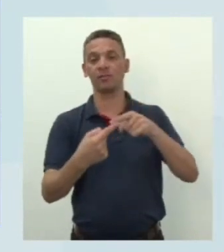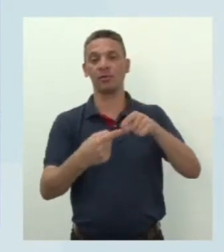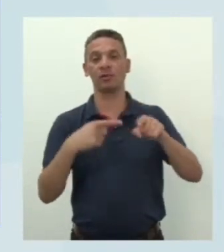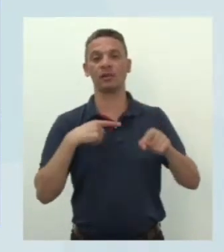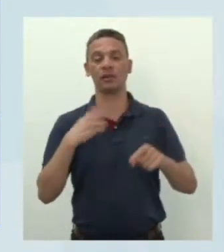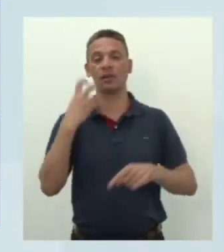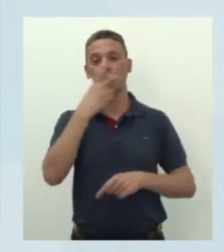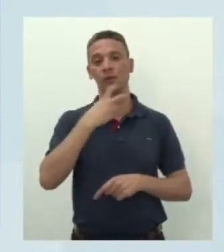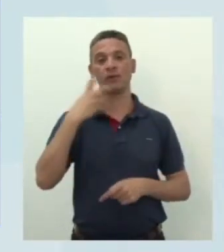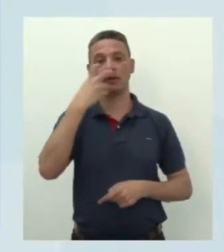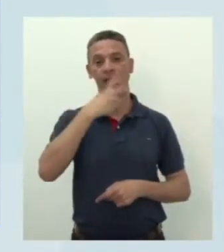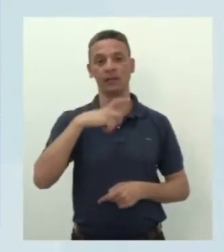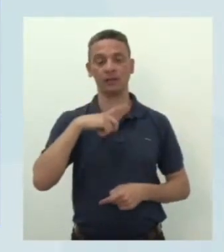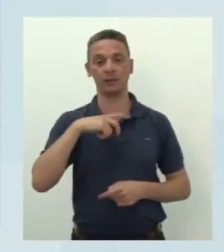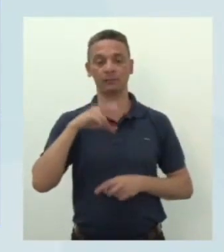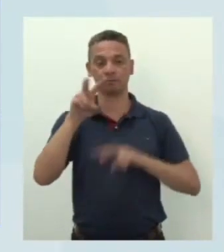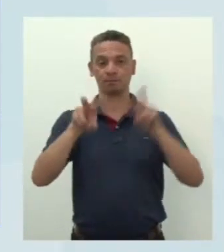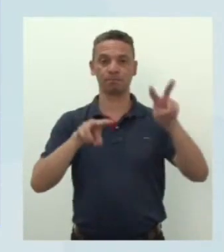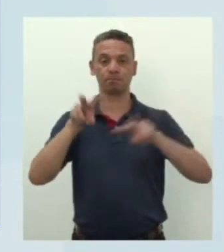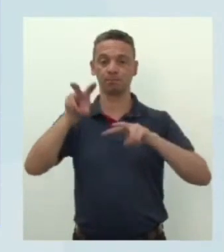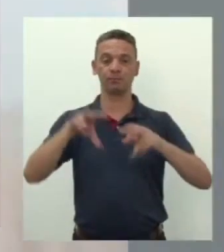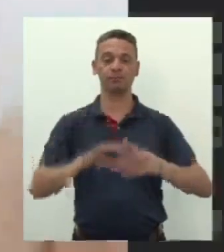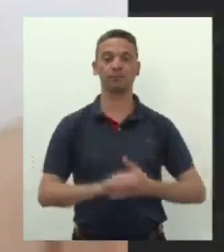a oralidade.